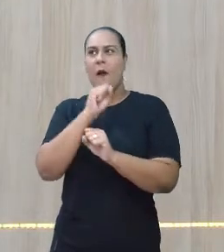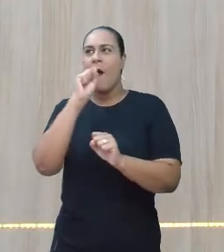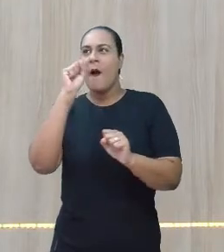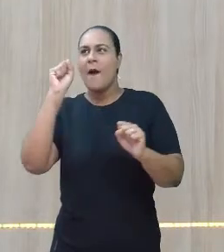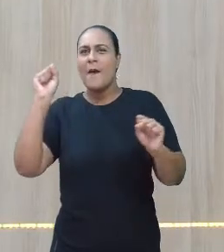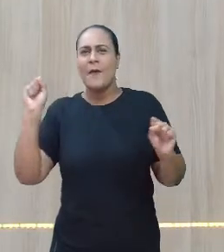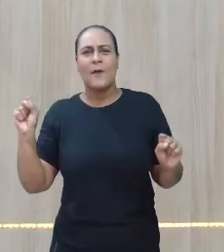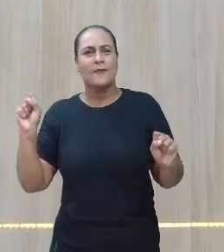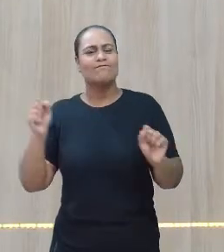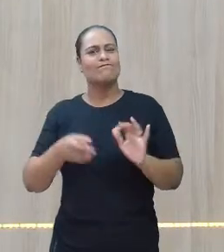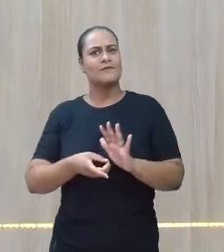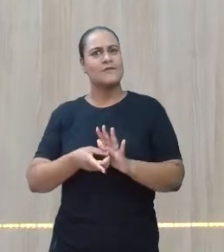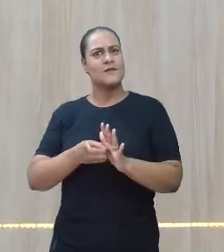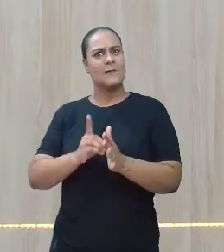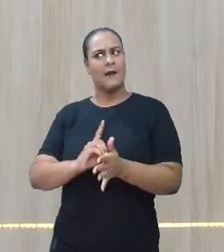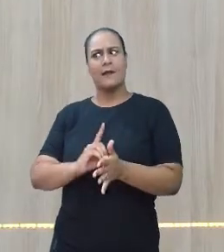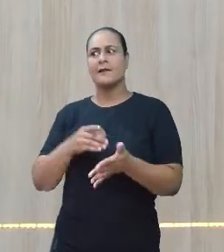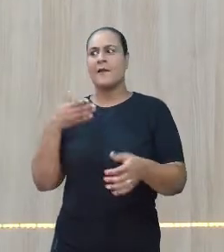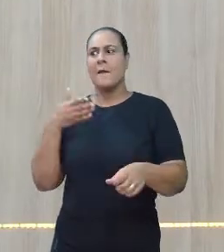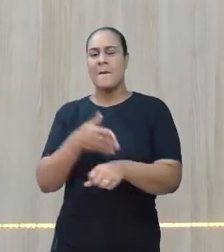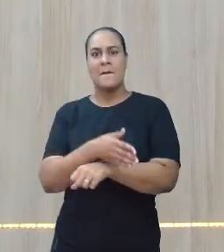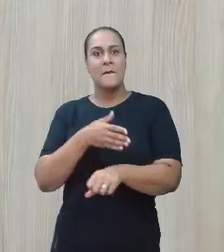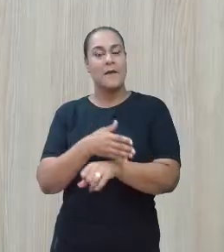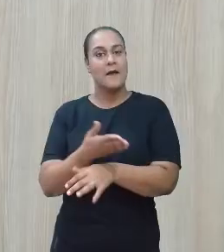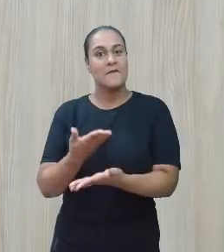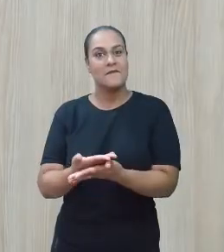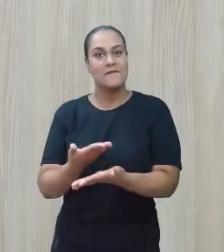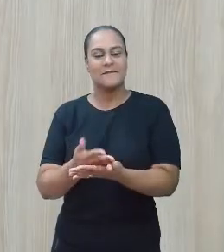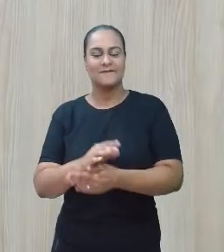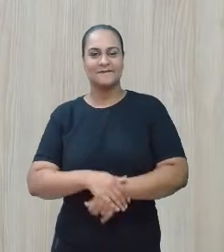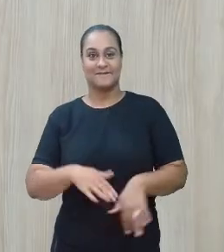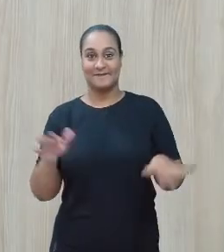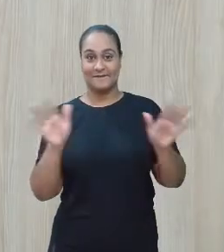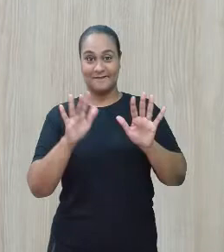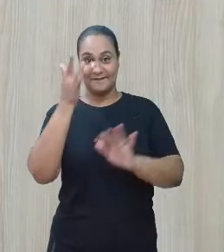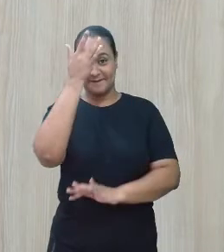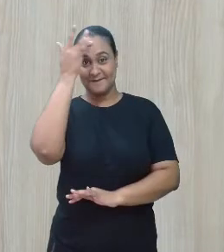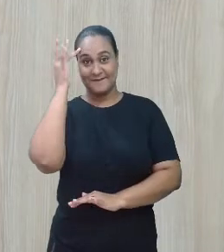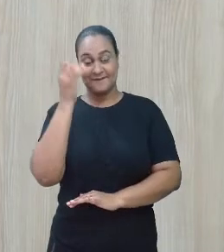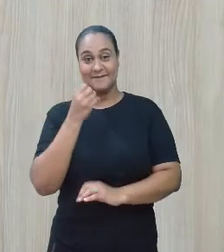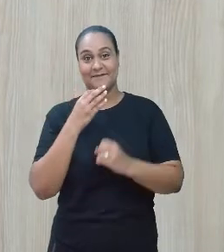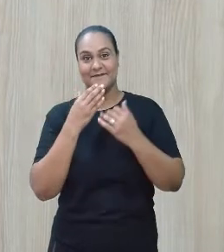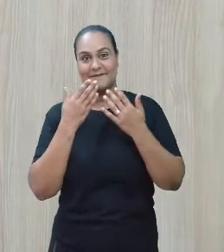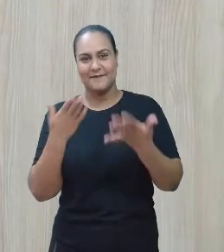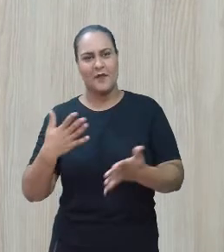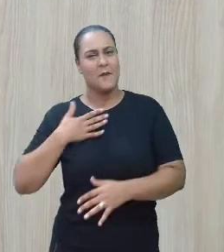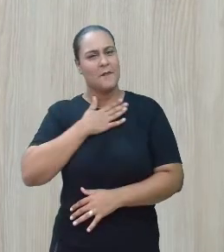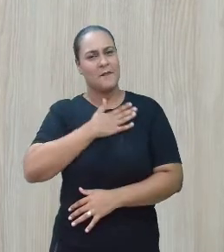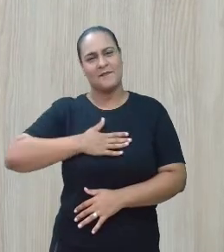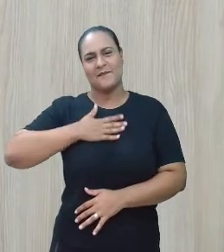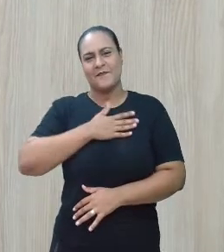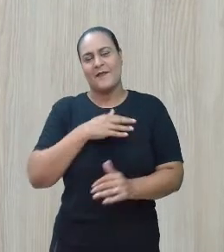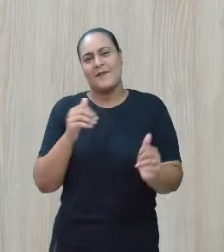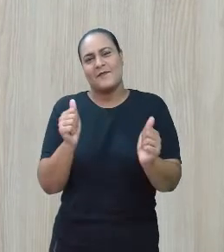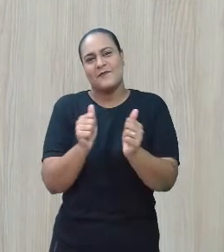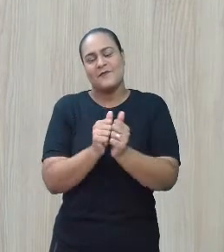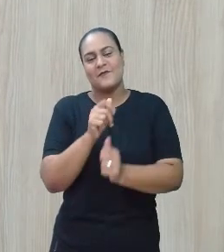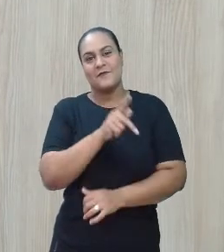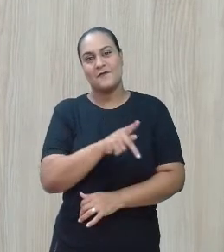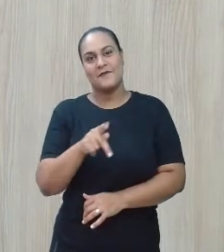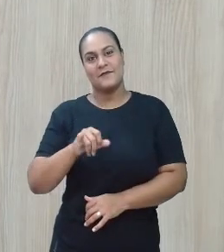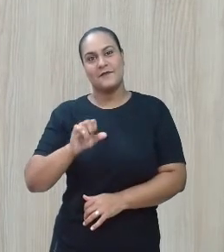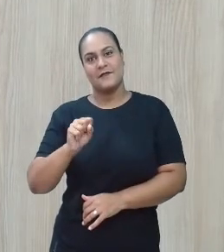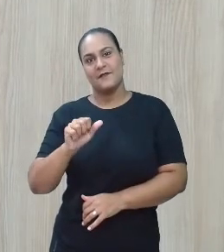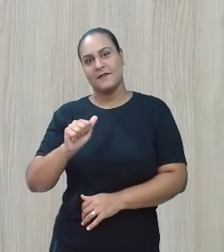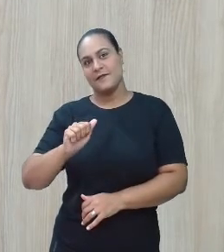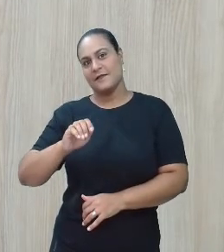conosco dessa aula. Fala aí, professora Cláudia. Olá, pessoal, bom dia, um prazer imenso estar aqui junto à professora Isabel. Lembrem-se